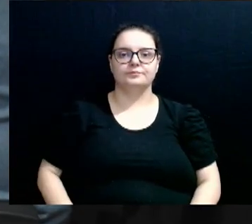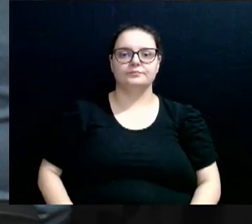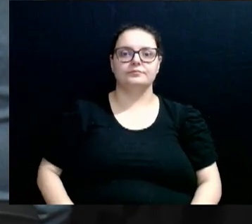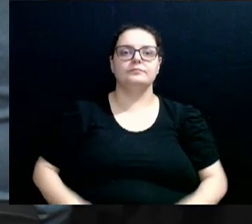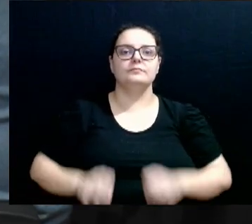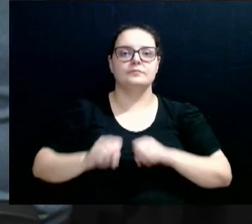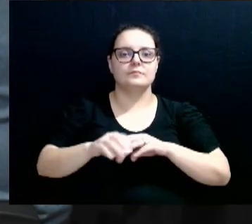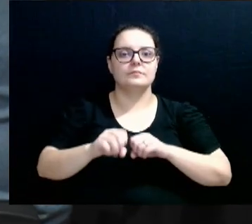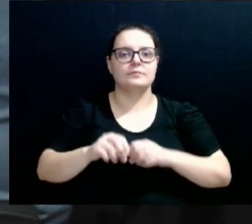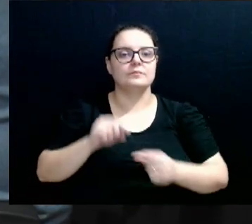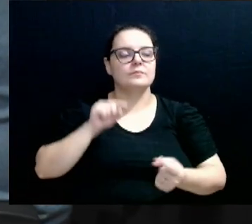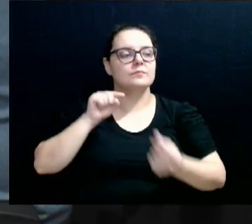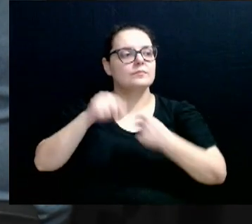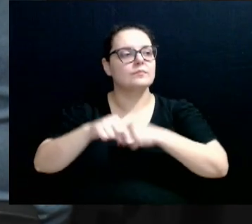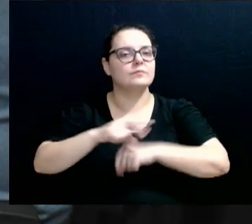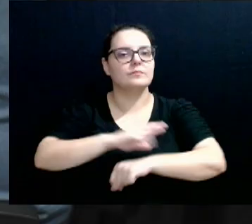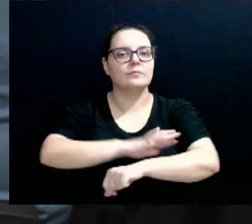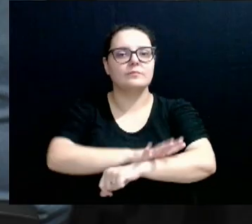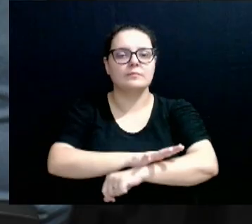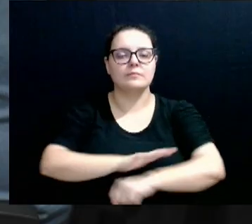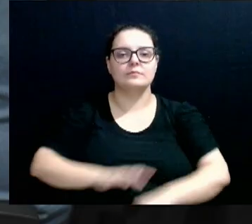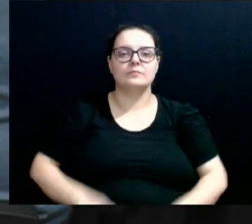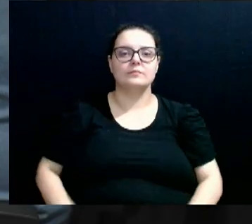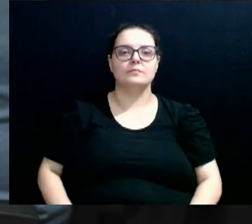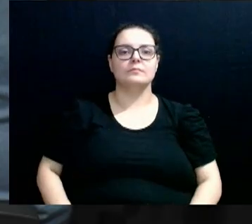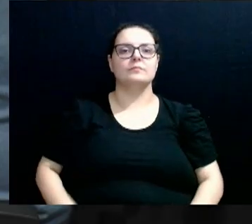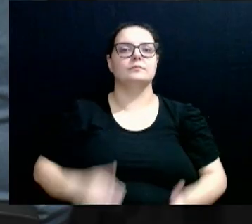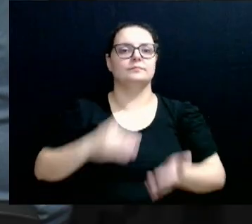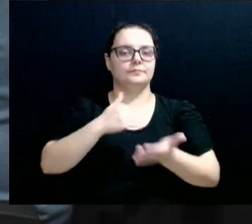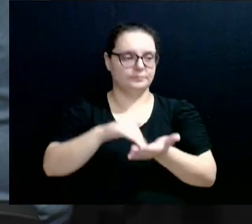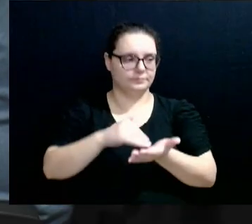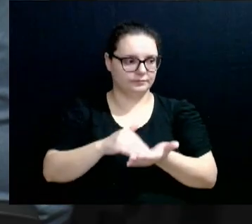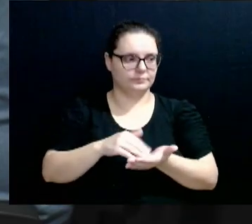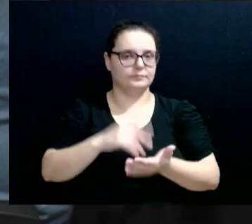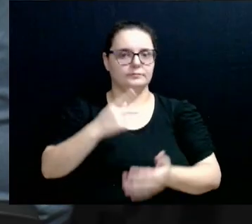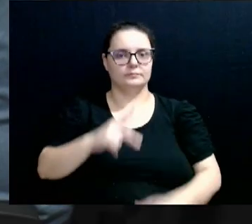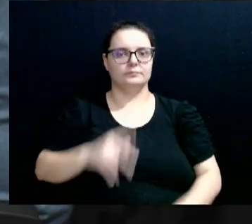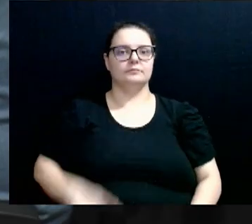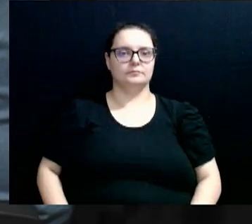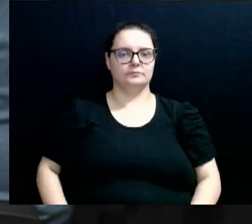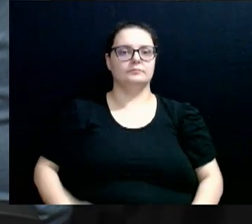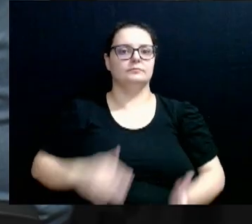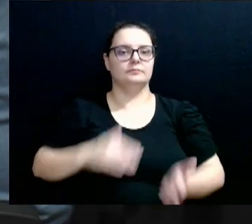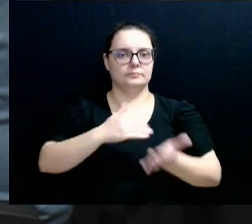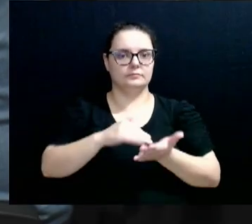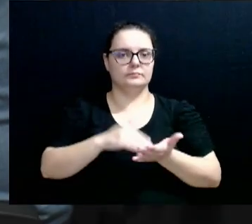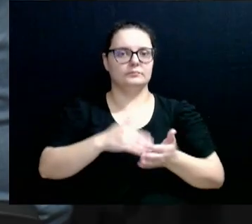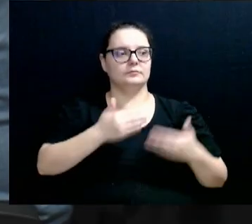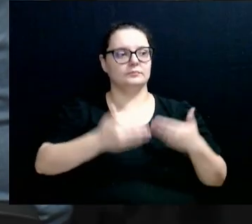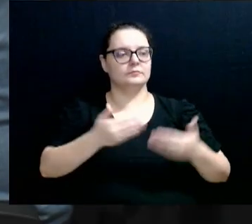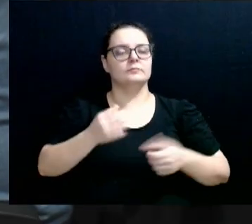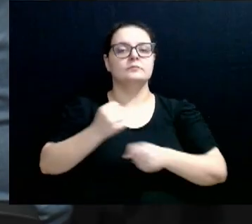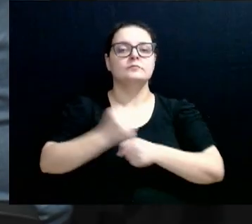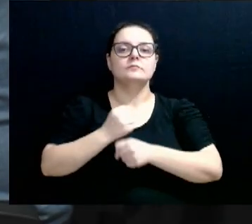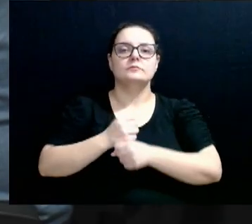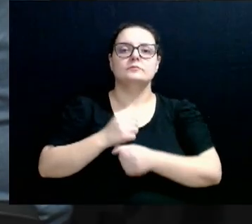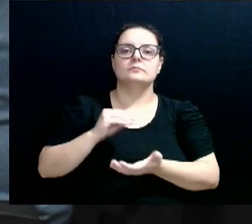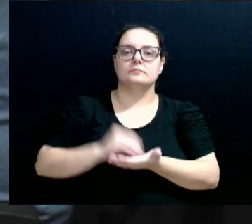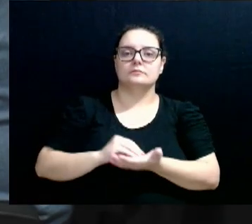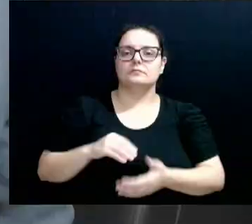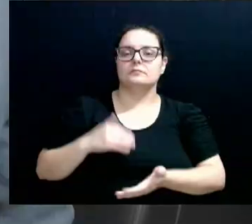né, que a Secretaria, a sua pasta, vem desenvolvendo nos últimos anos. Então, a Secretaria de Educação,